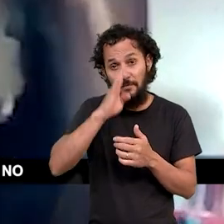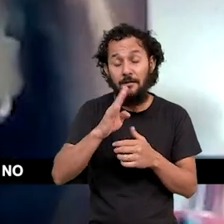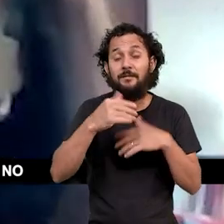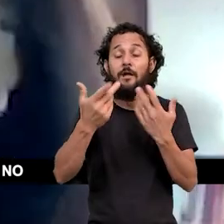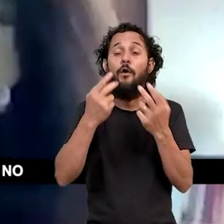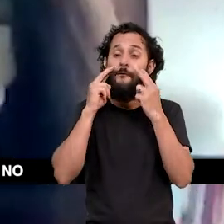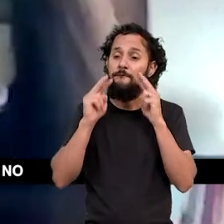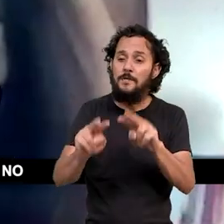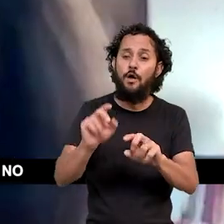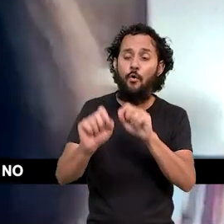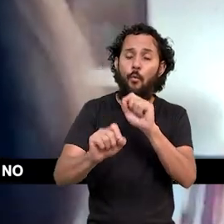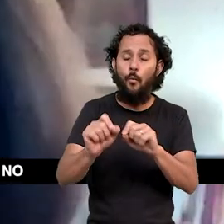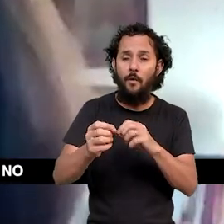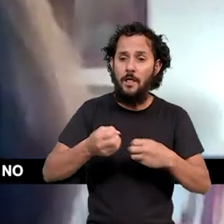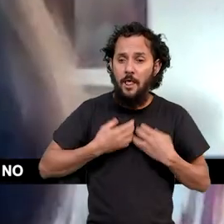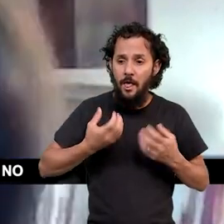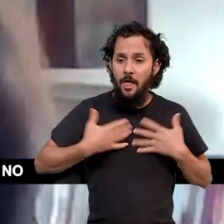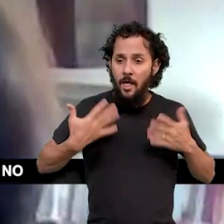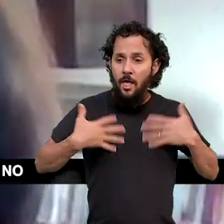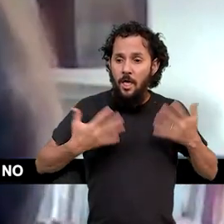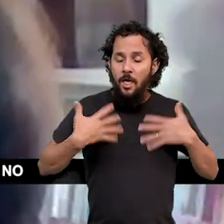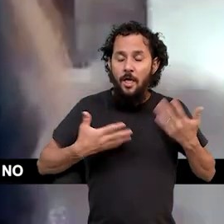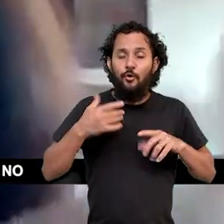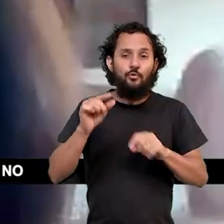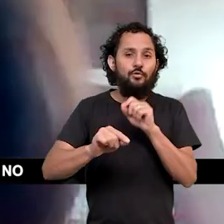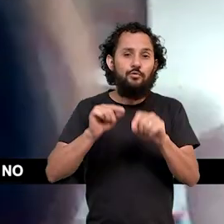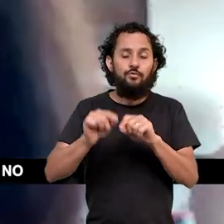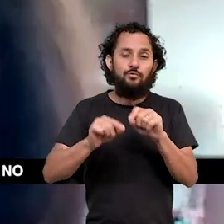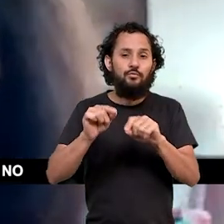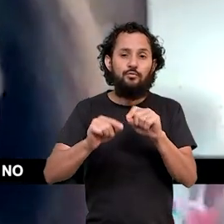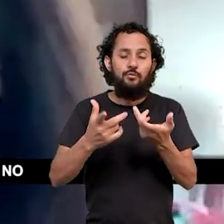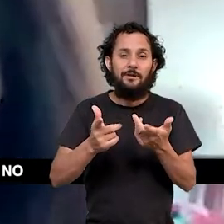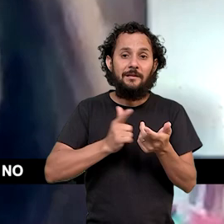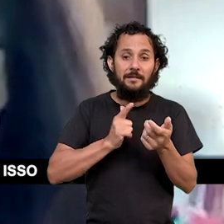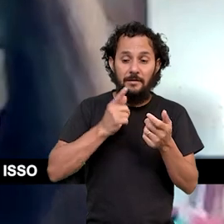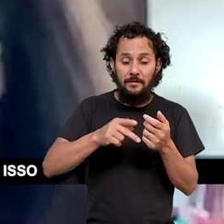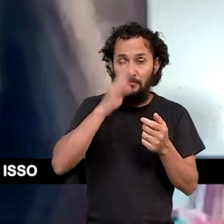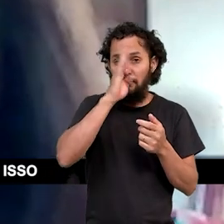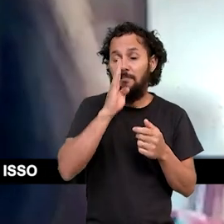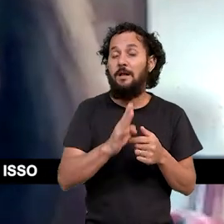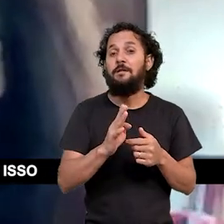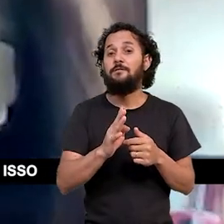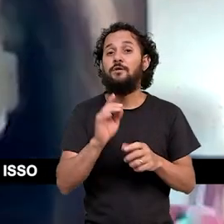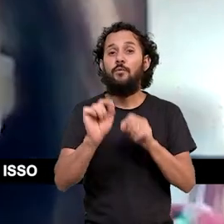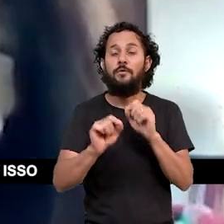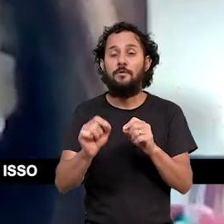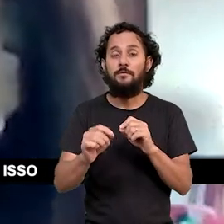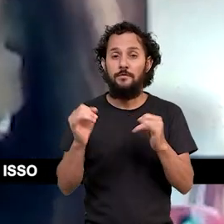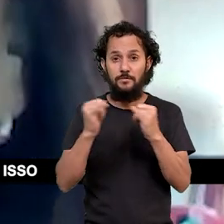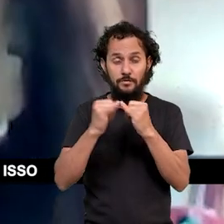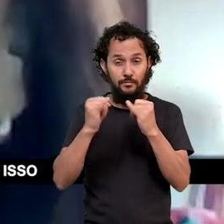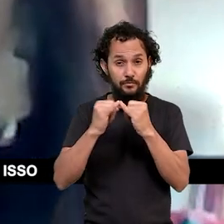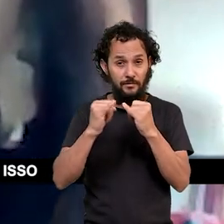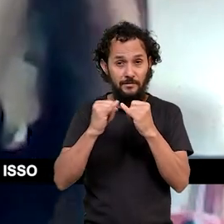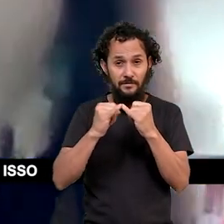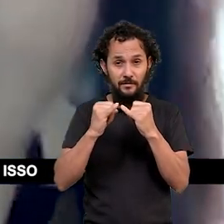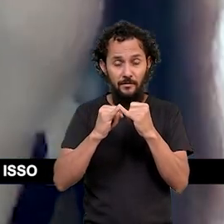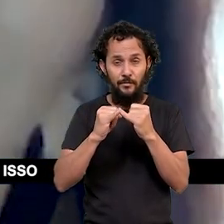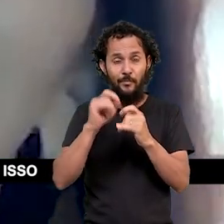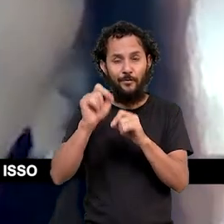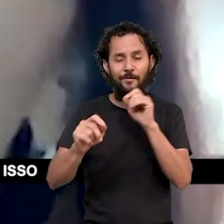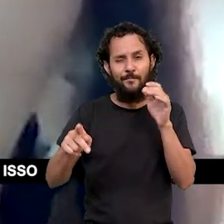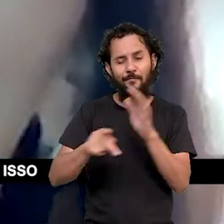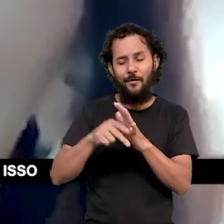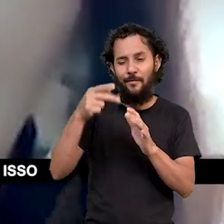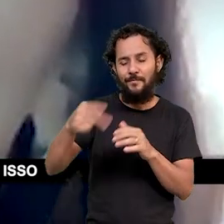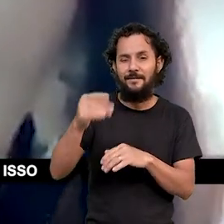ver, então, esse entusiasmo em termos no Brasil instituições para